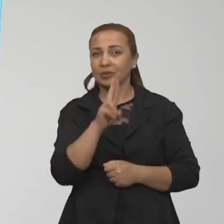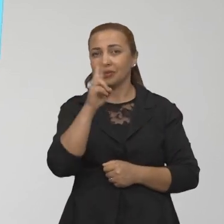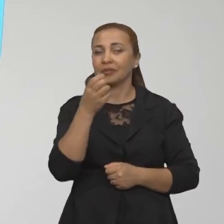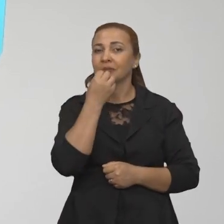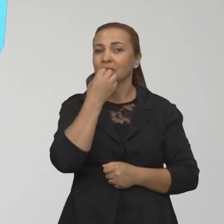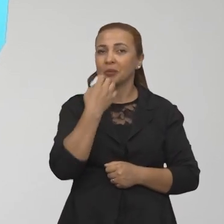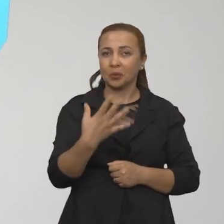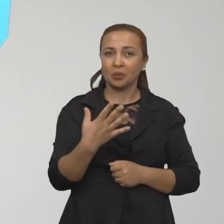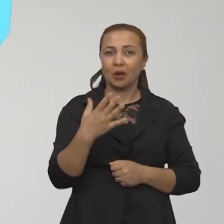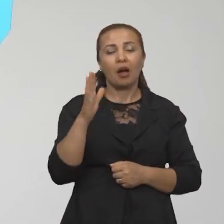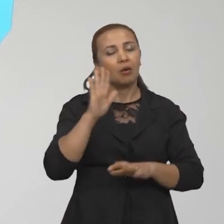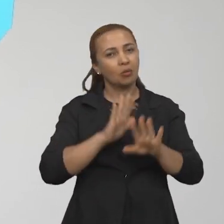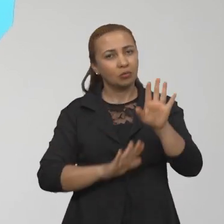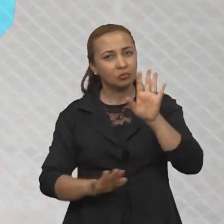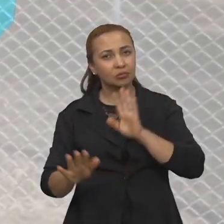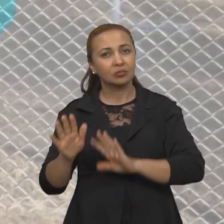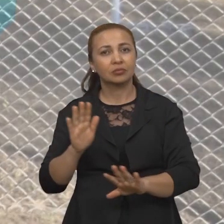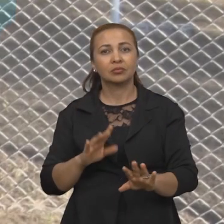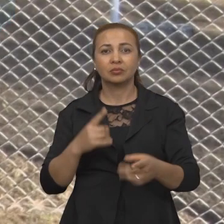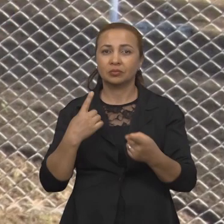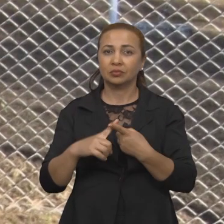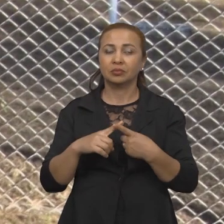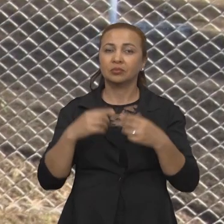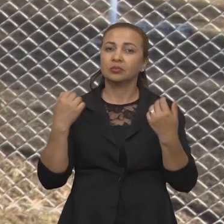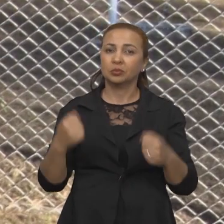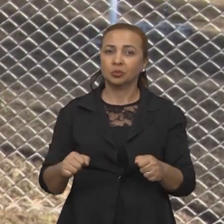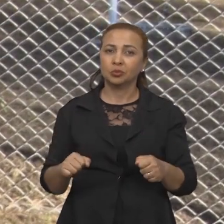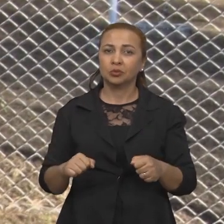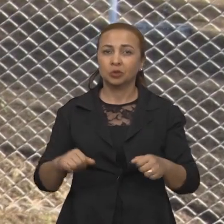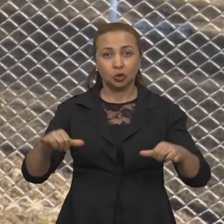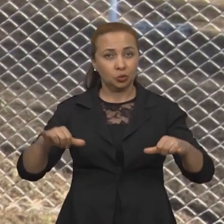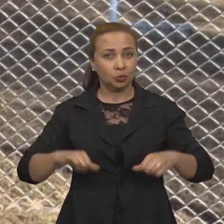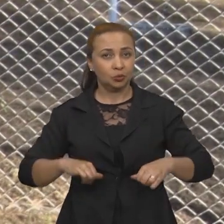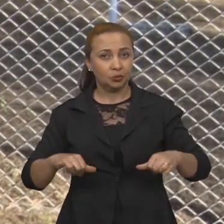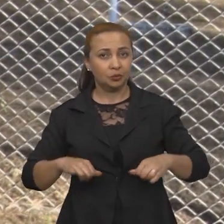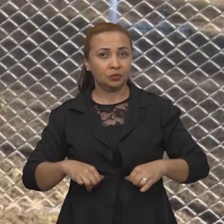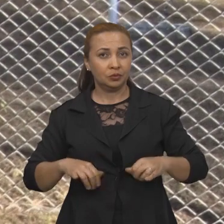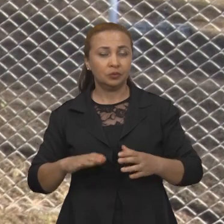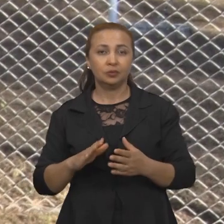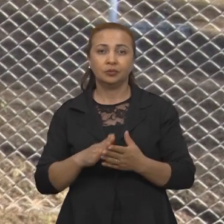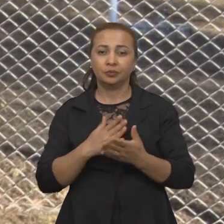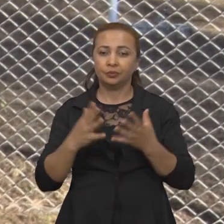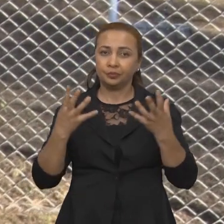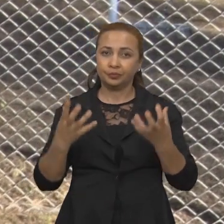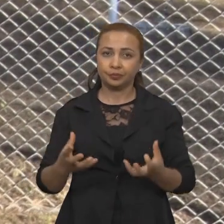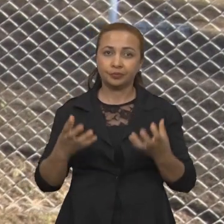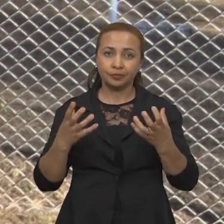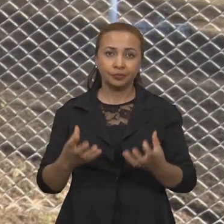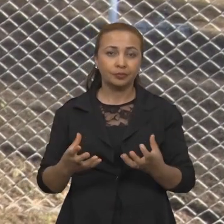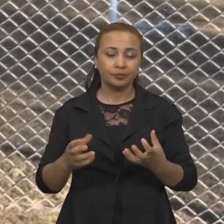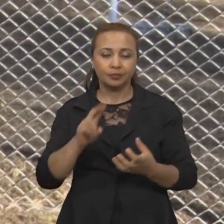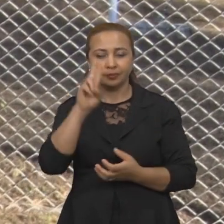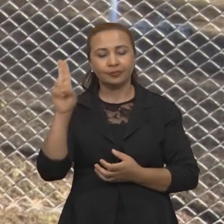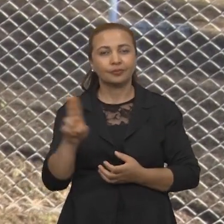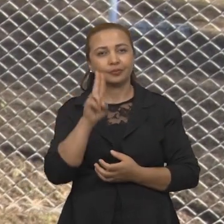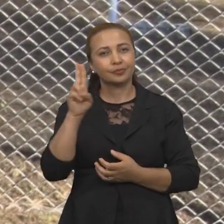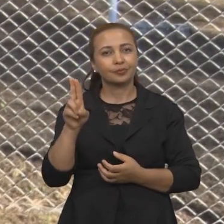usada com cautela, porque ela pode sofrer uma sobrecarga de